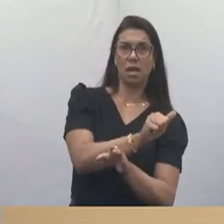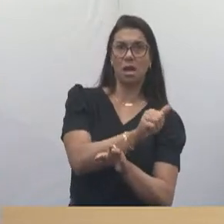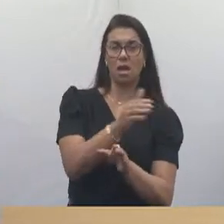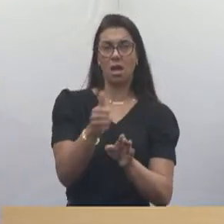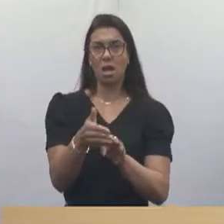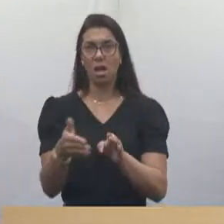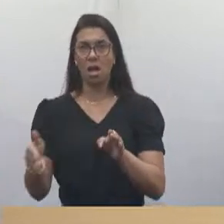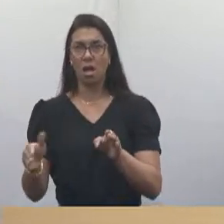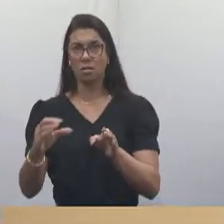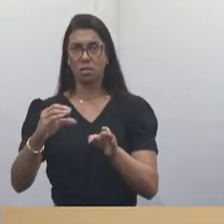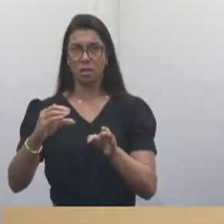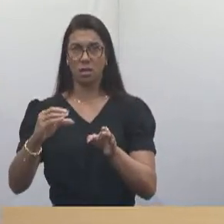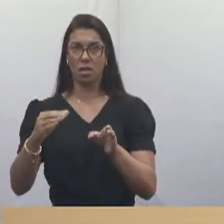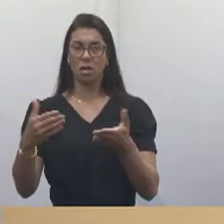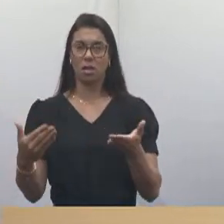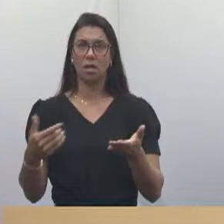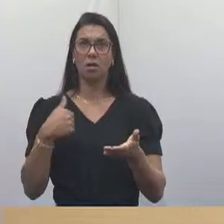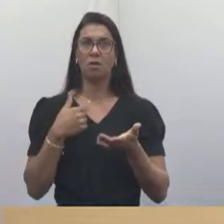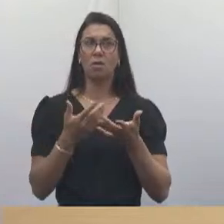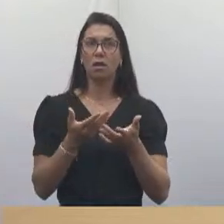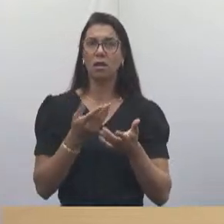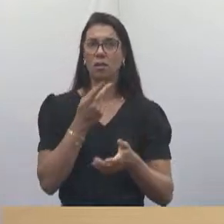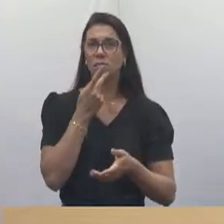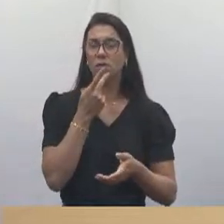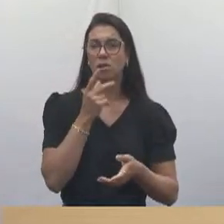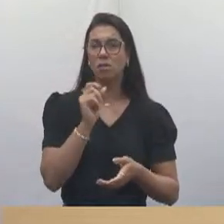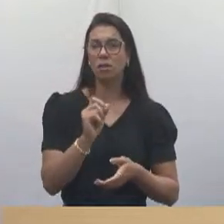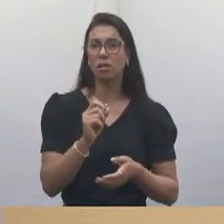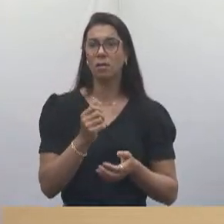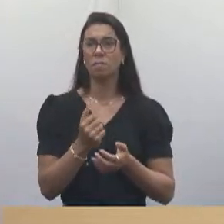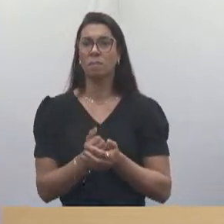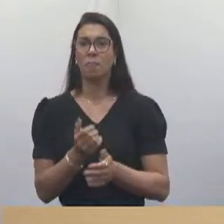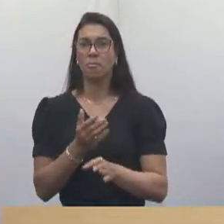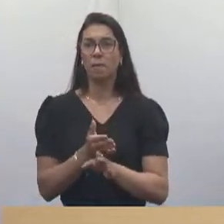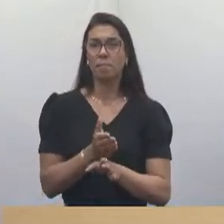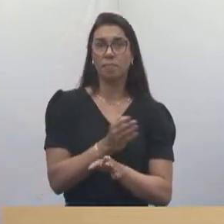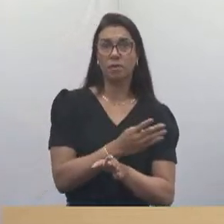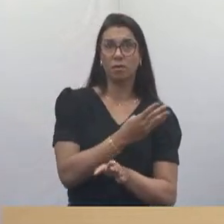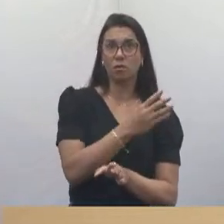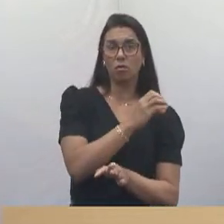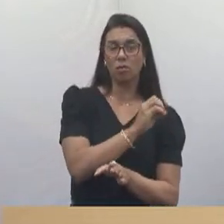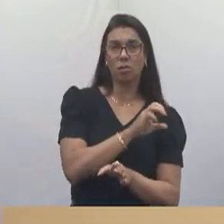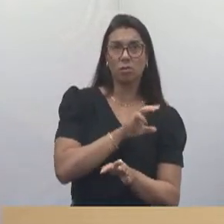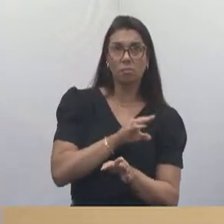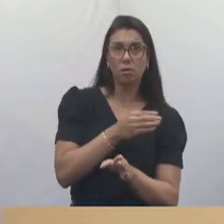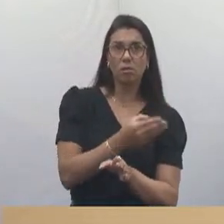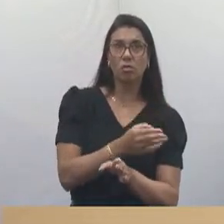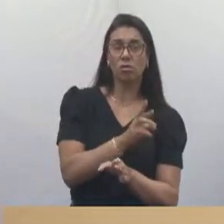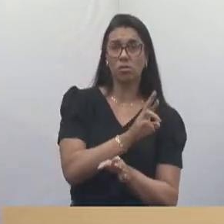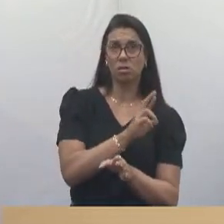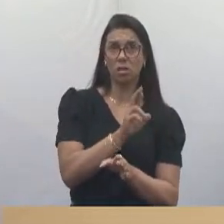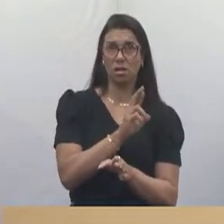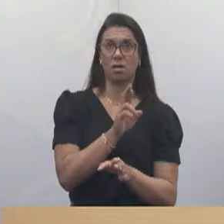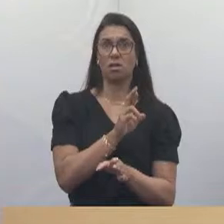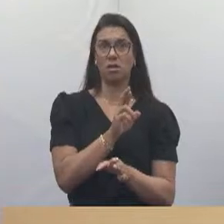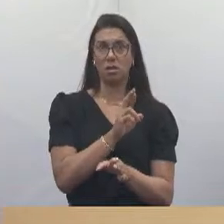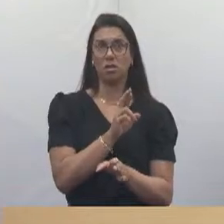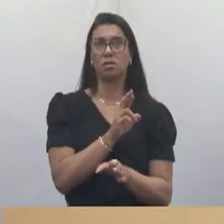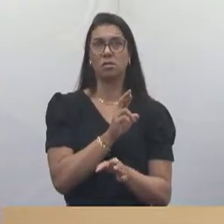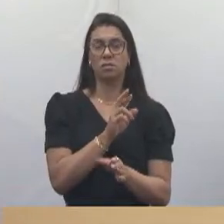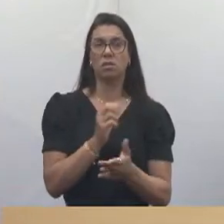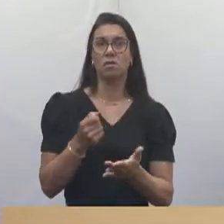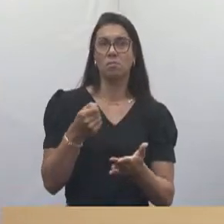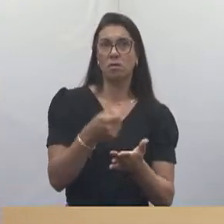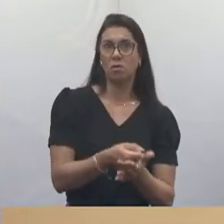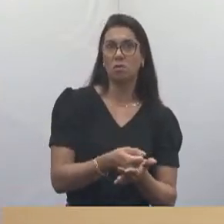Eu quero lembrar uma fala minha quando critiquei muito. Gastaram 40 milhões de reais da educação para